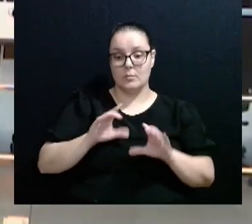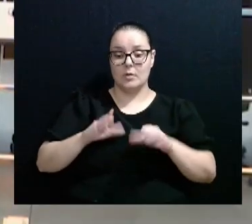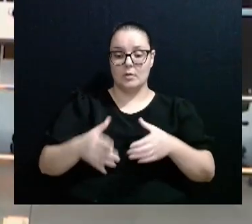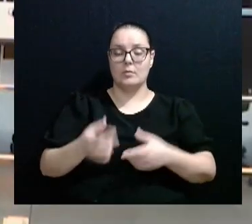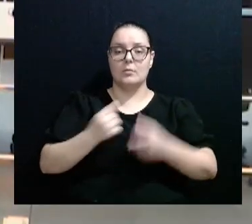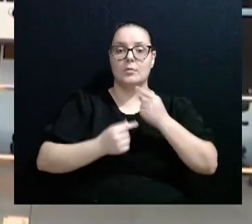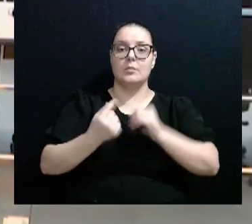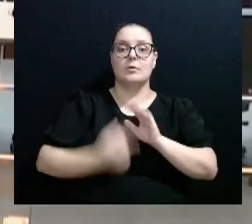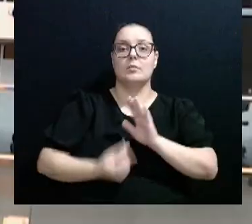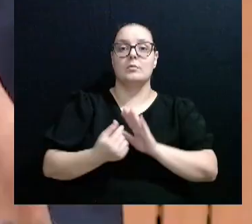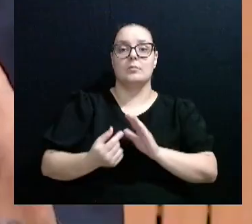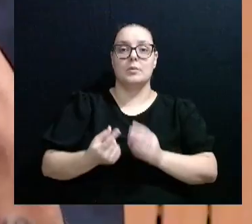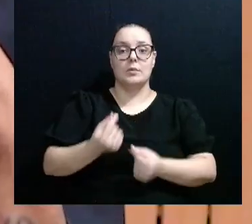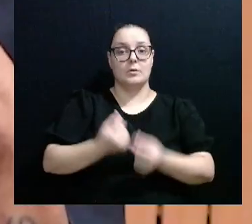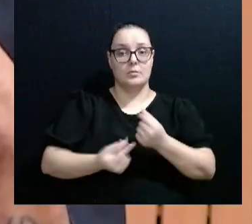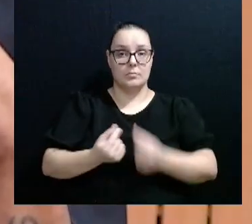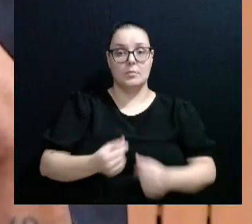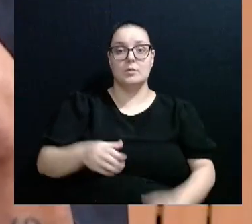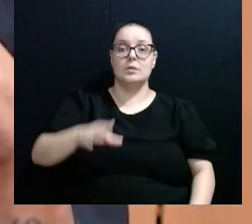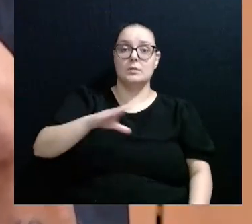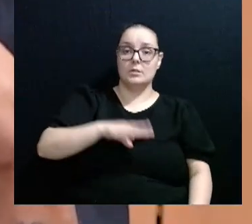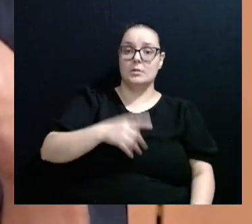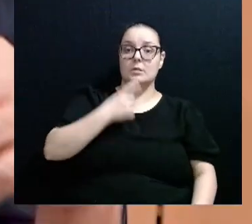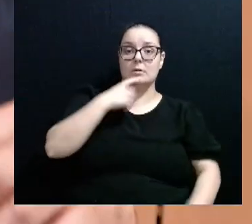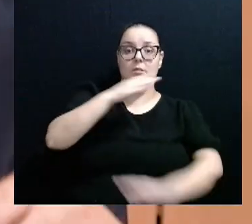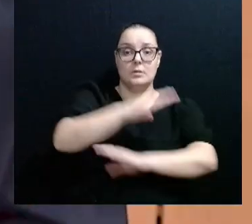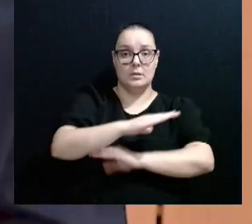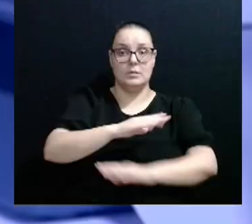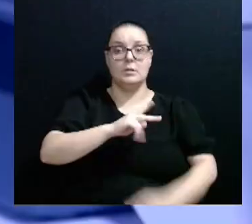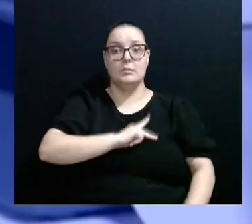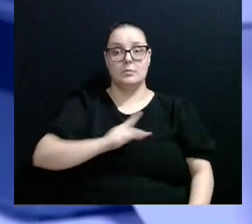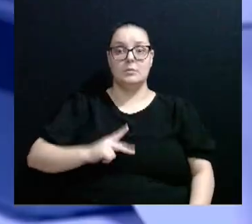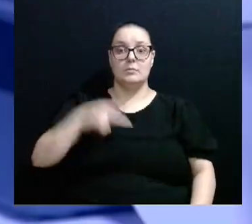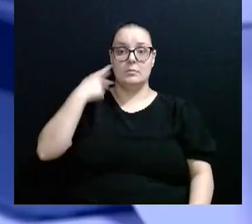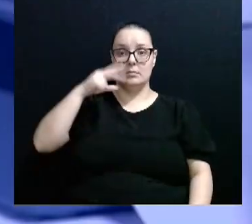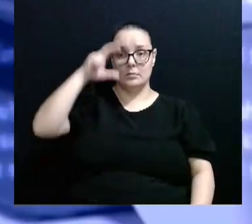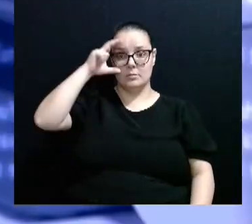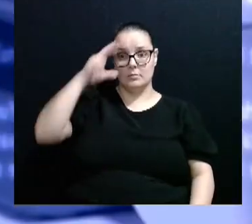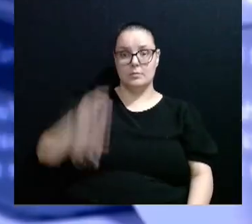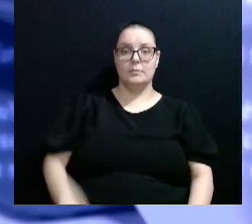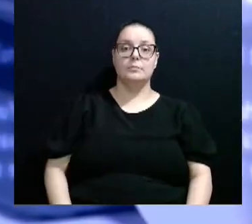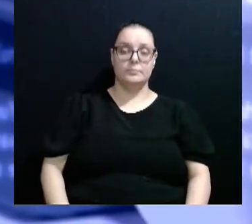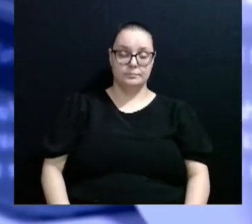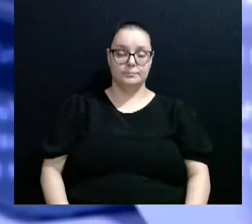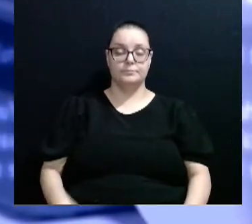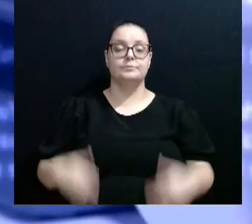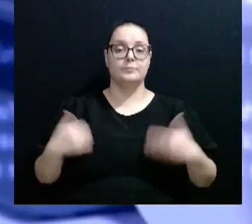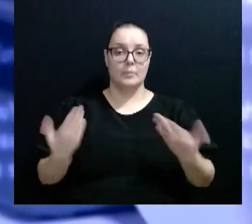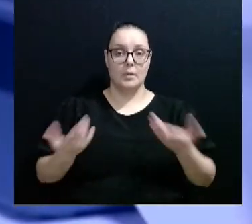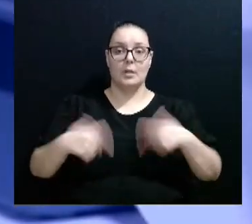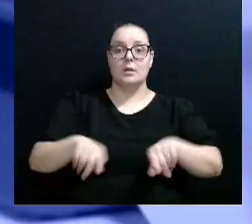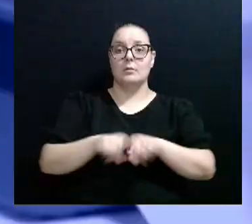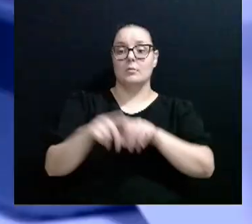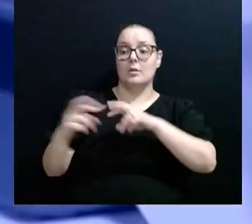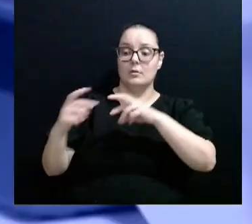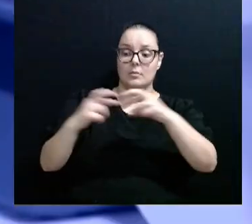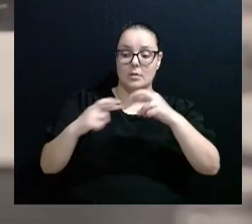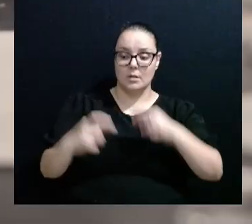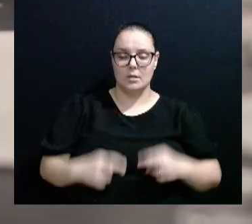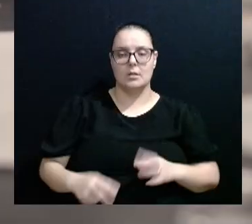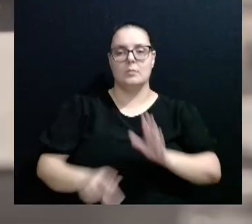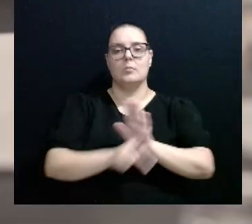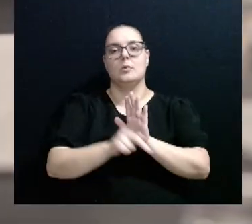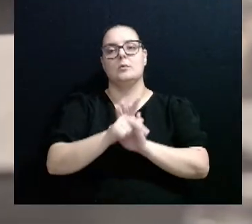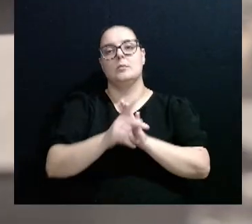e Orçamento da Câmara é presidida pelo vereador Carlinhos Camelô. Além de analisar projetos que tratam de